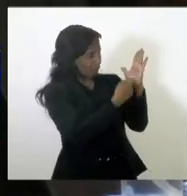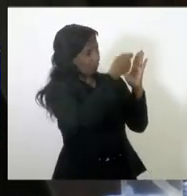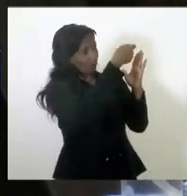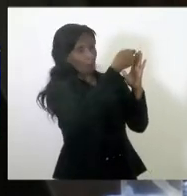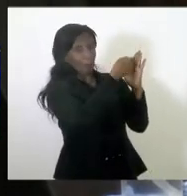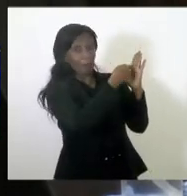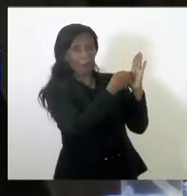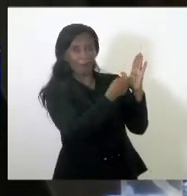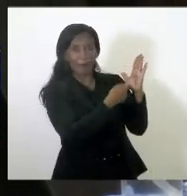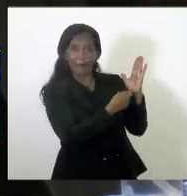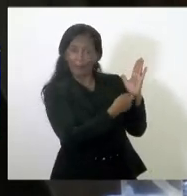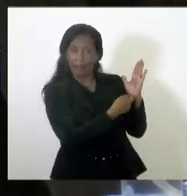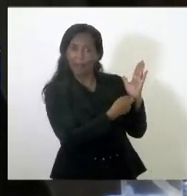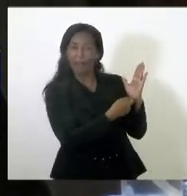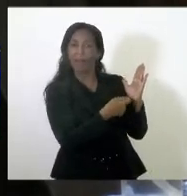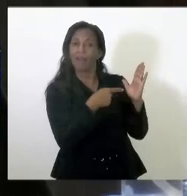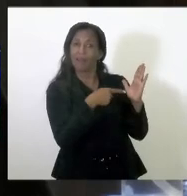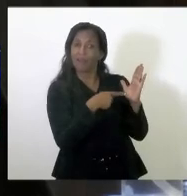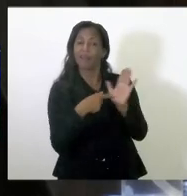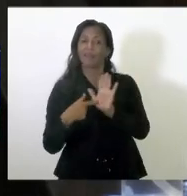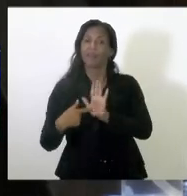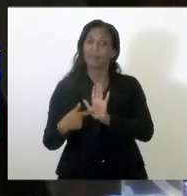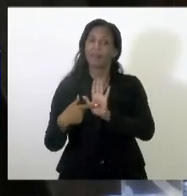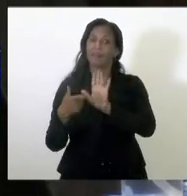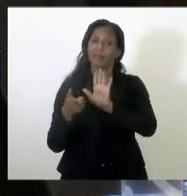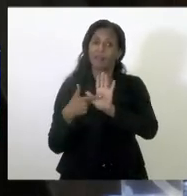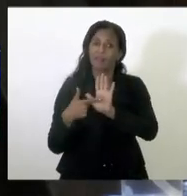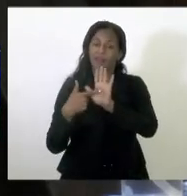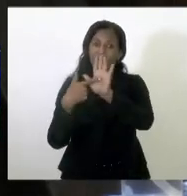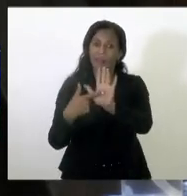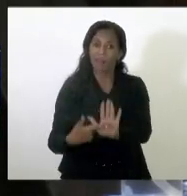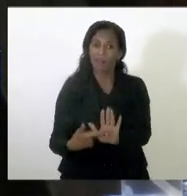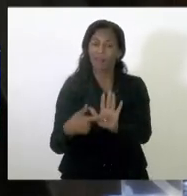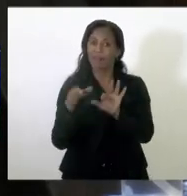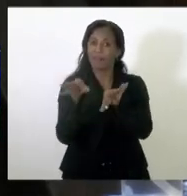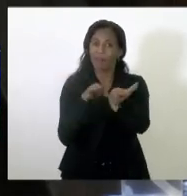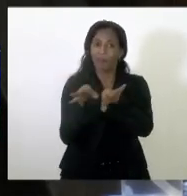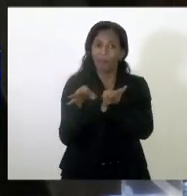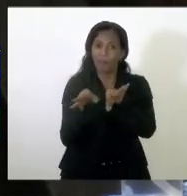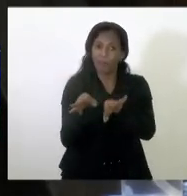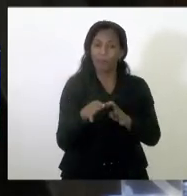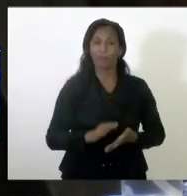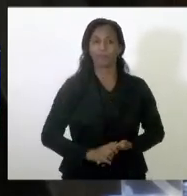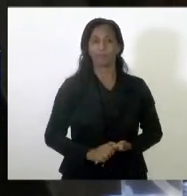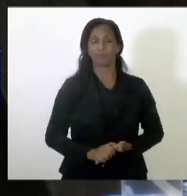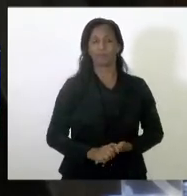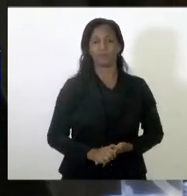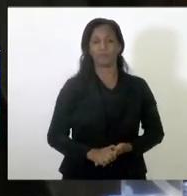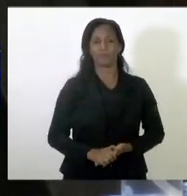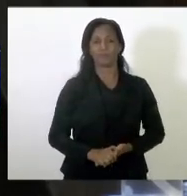é, que ele vai apresentar, né, que ele vai formular